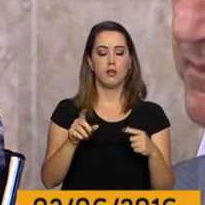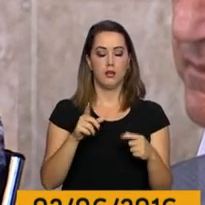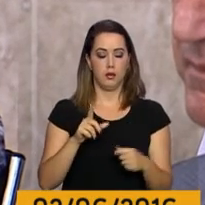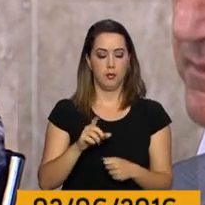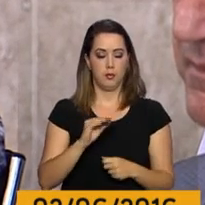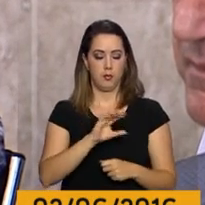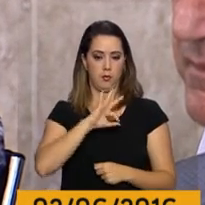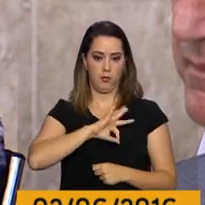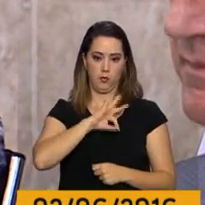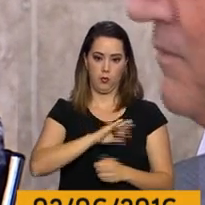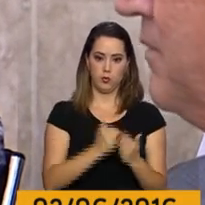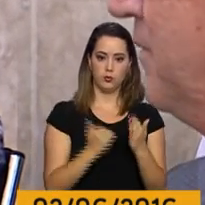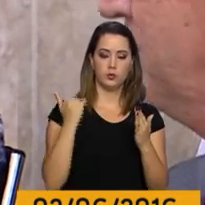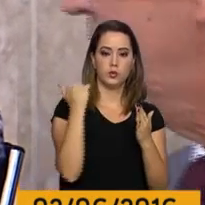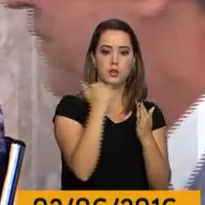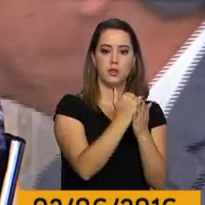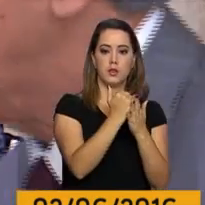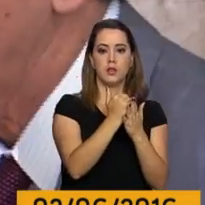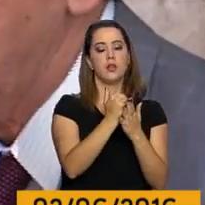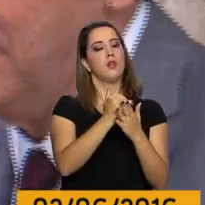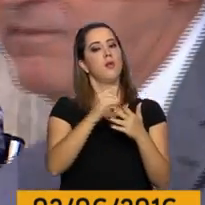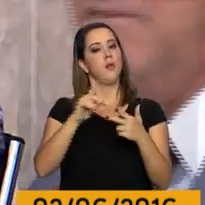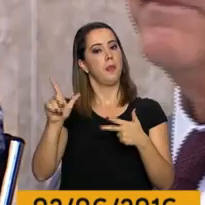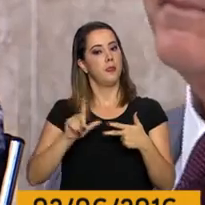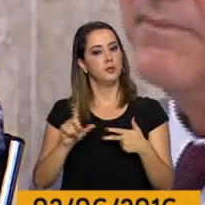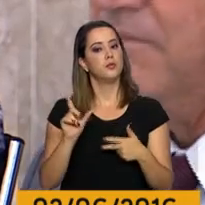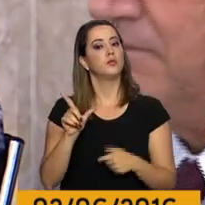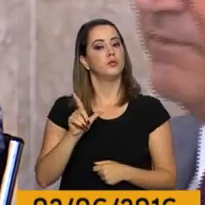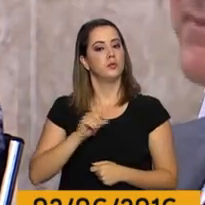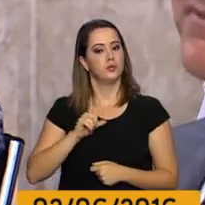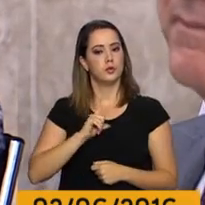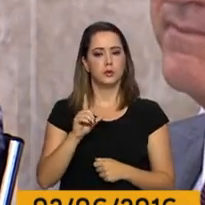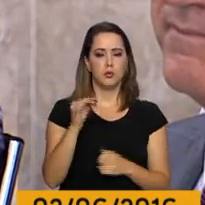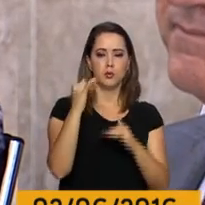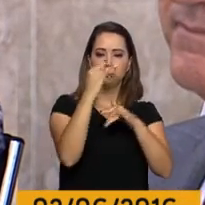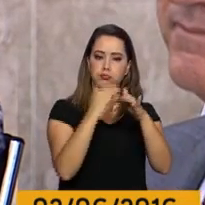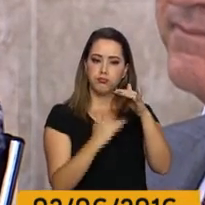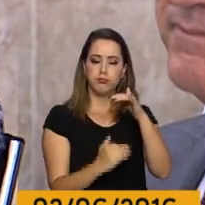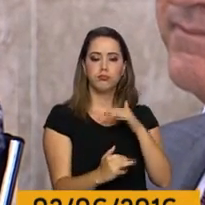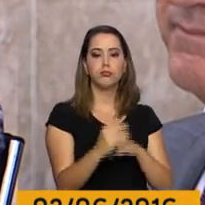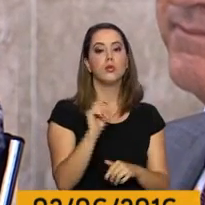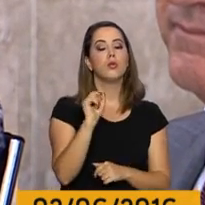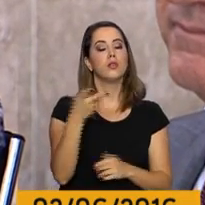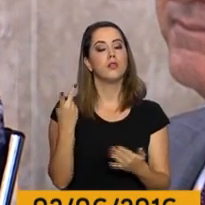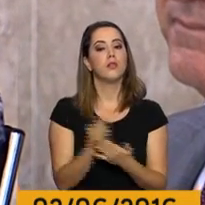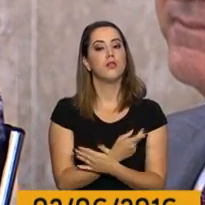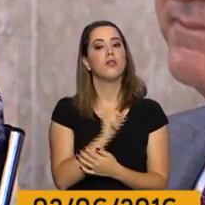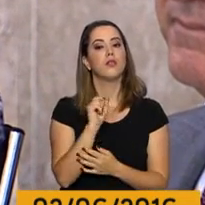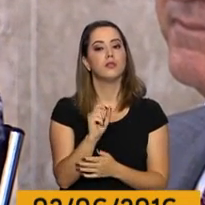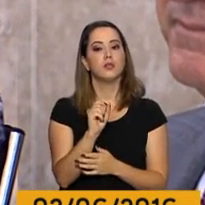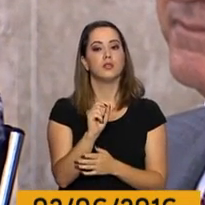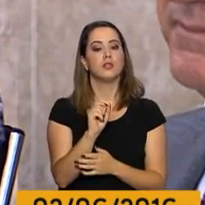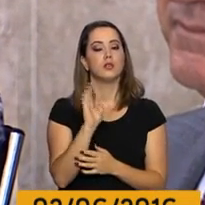e o efeito cascata, estimado em quase 7 bilhões, também já estava previsto no rombo de 170 bilhões.